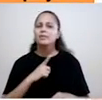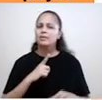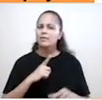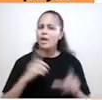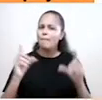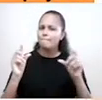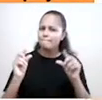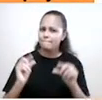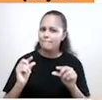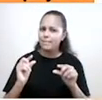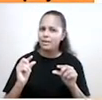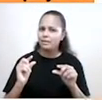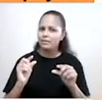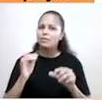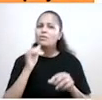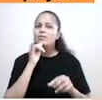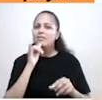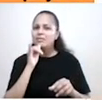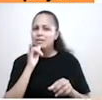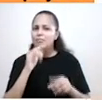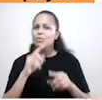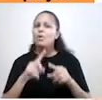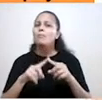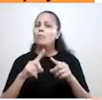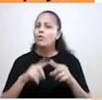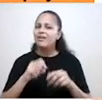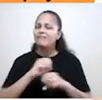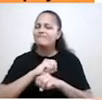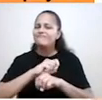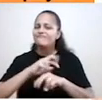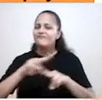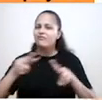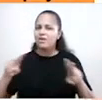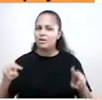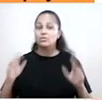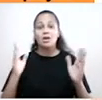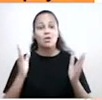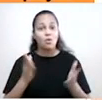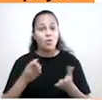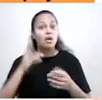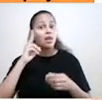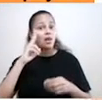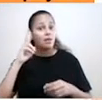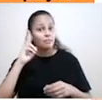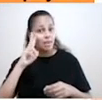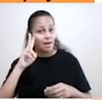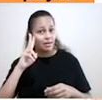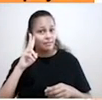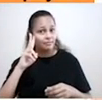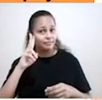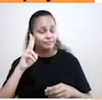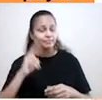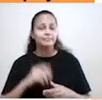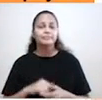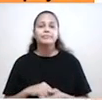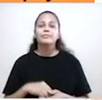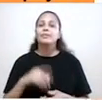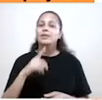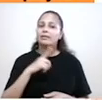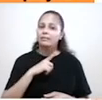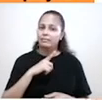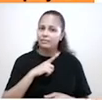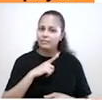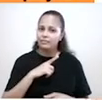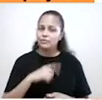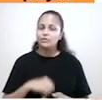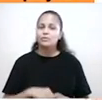pequena amostra, pois são vários. Vamos aqui dar uma relembrada em quais são eles. Ó, alguns deles. Nós